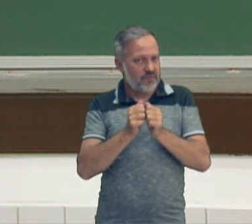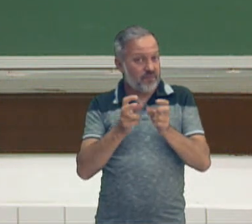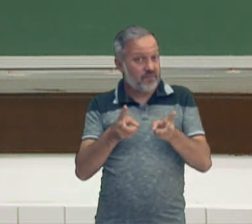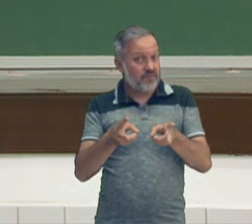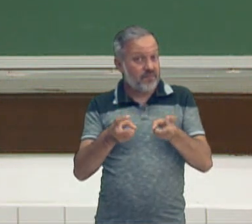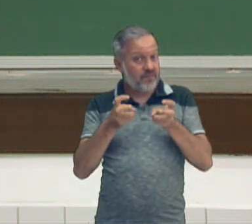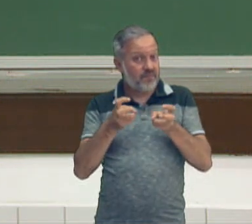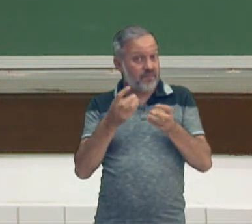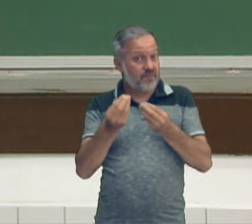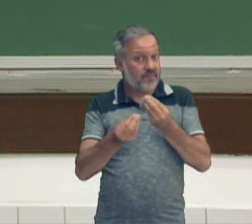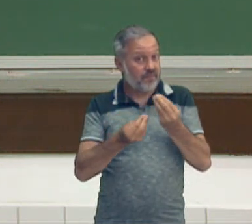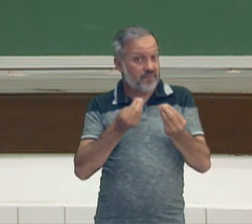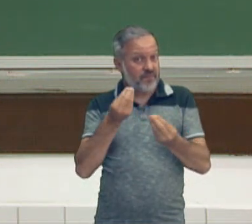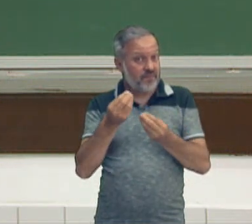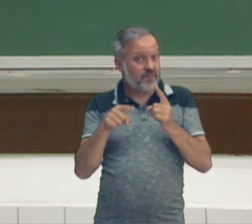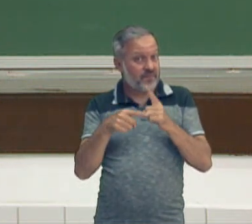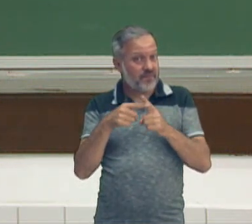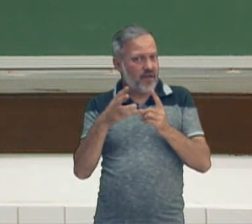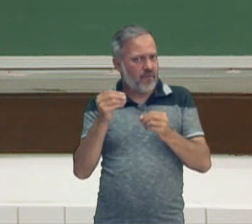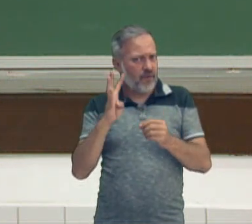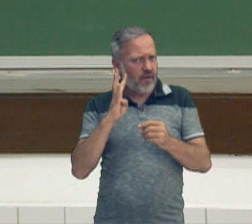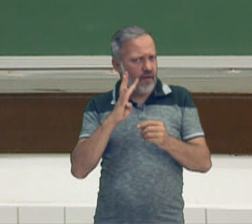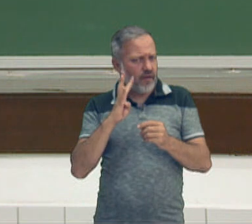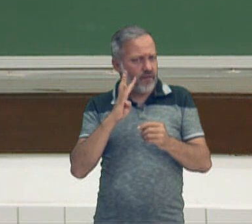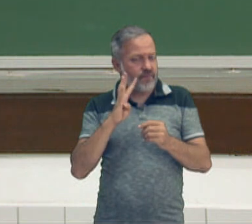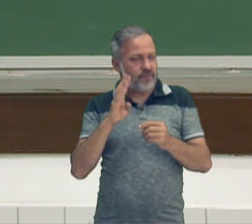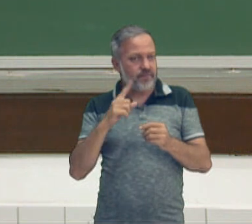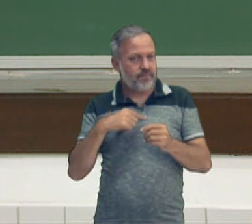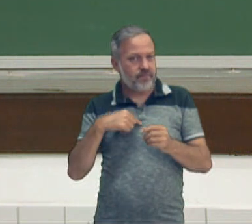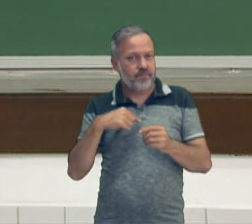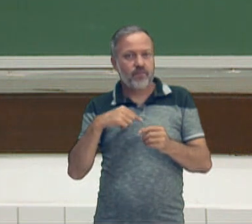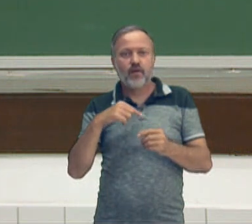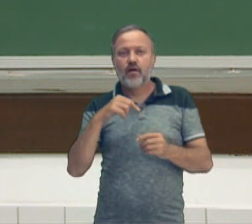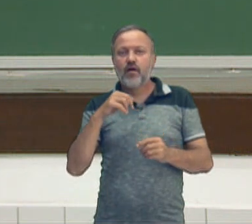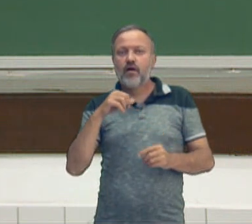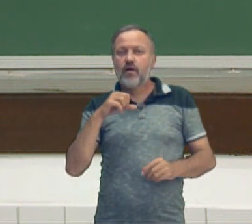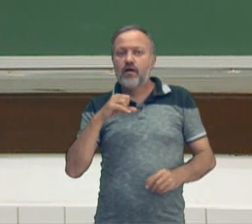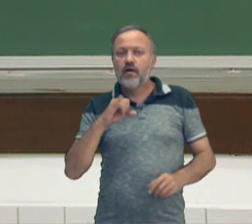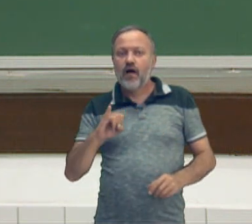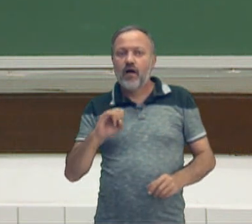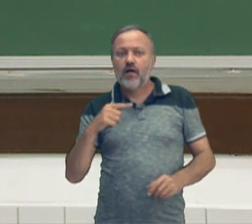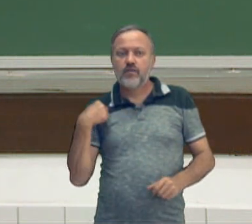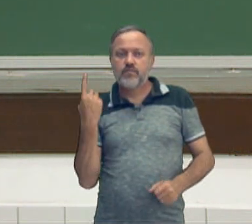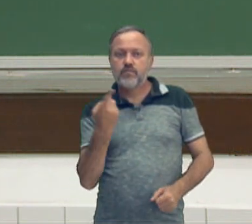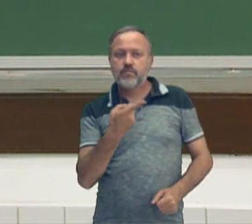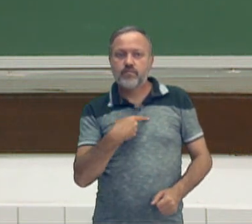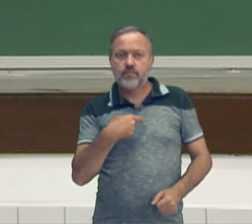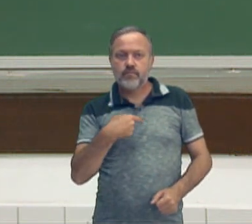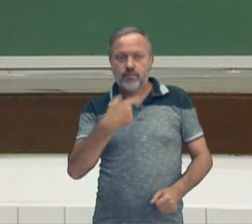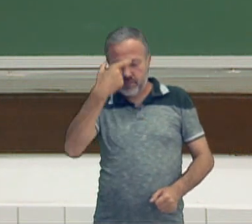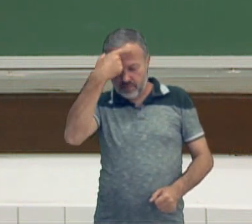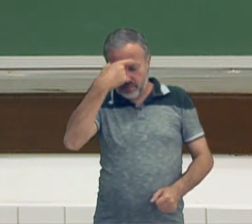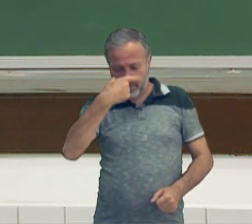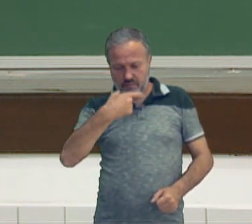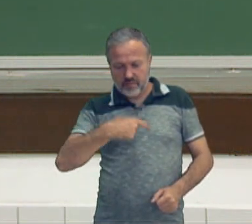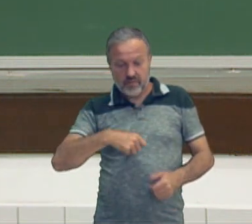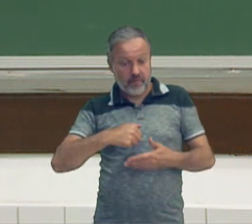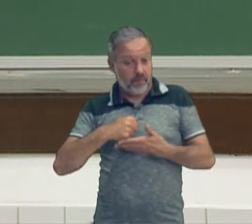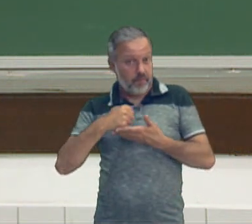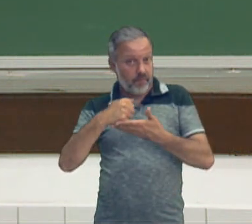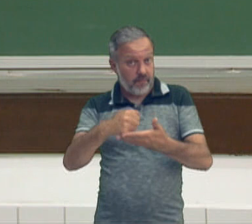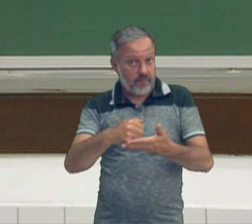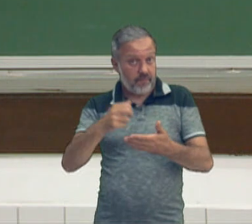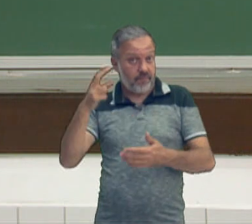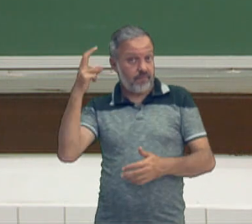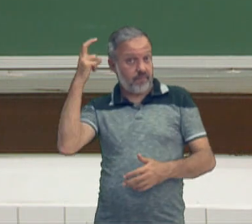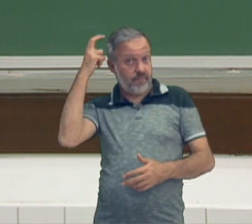esses movimentos. Porque se uma vez que nós, seres humanos, estamos levando conosco a nossa cultura,